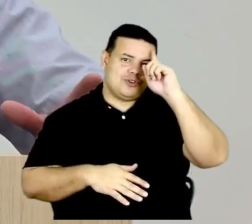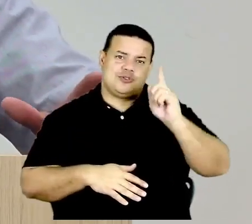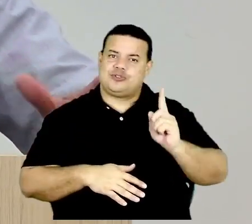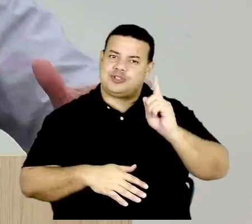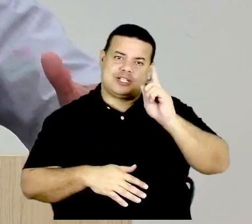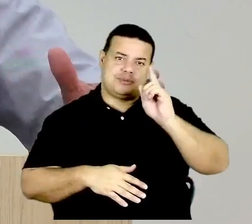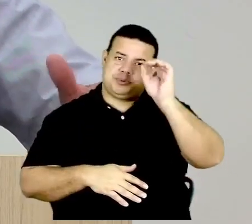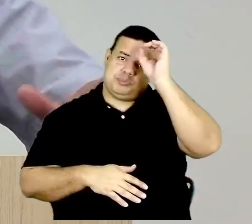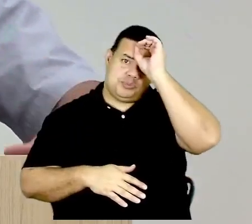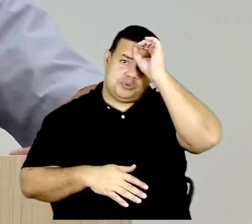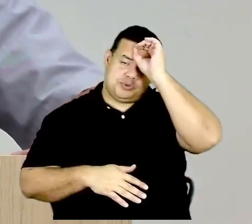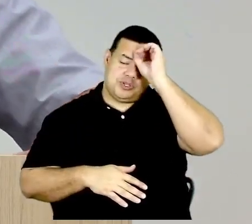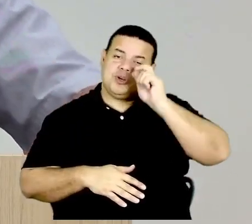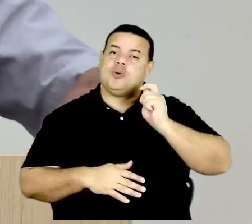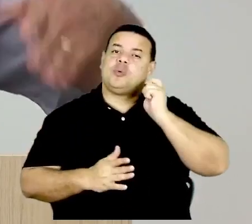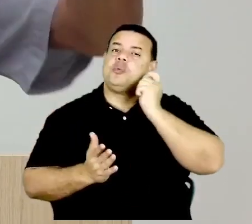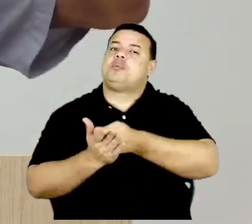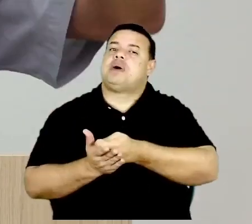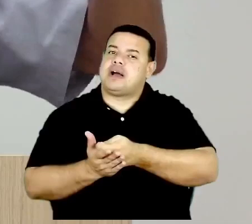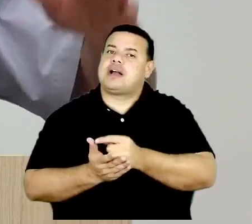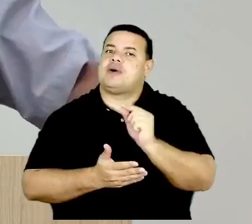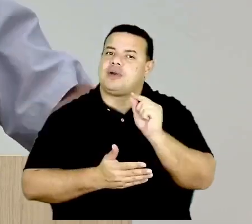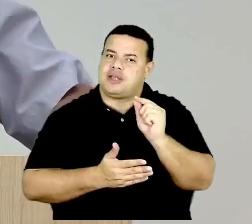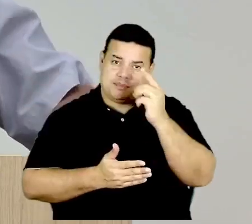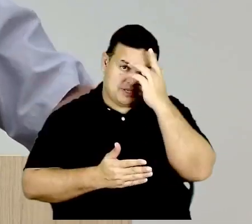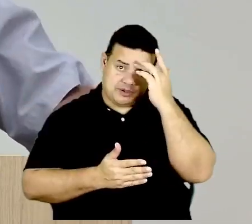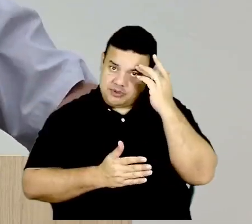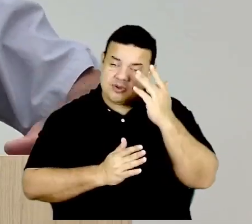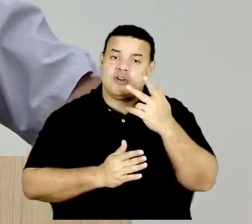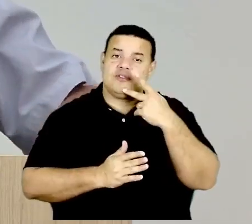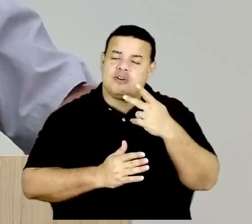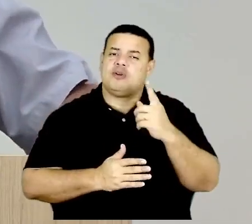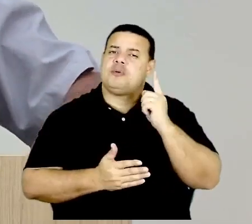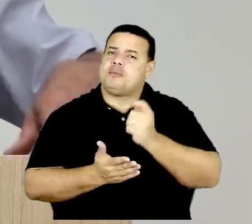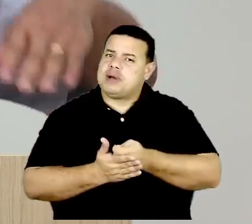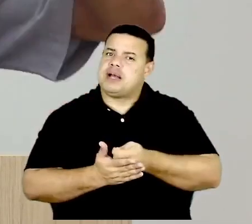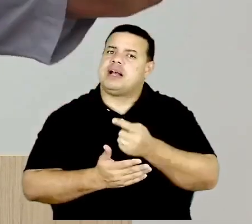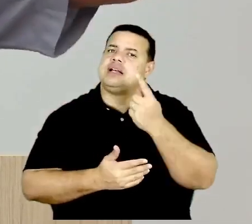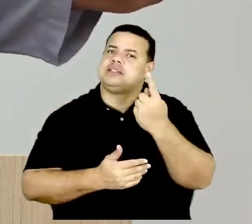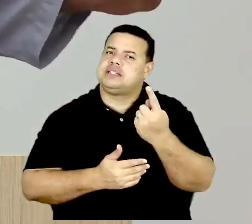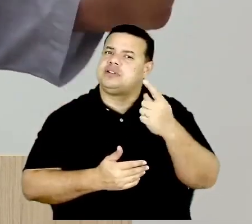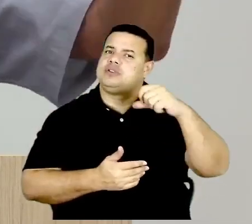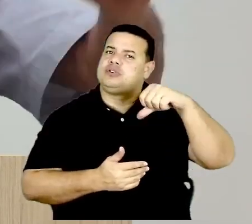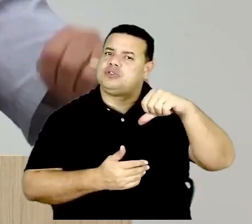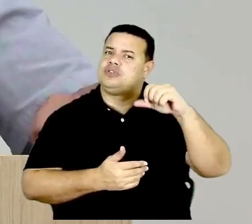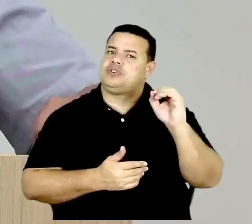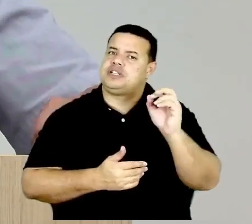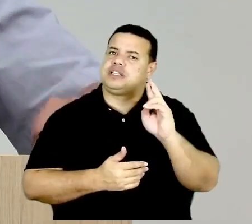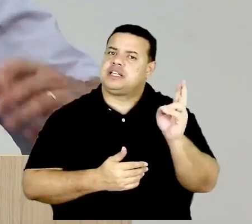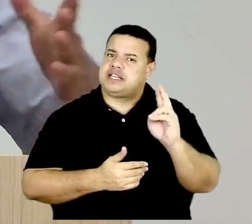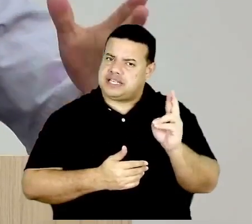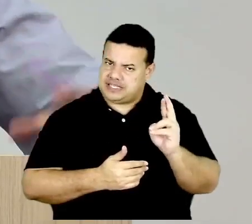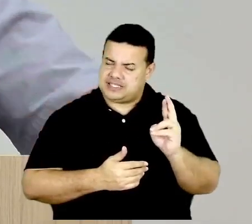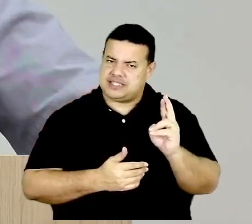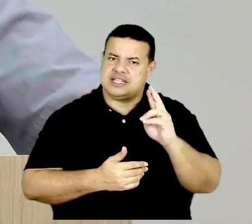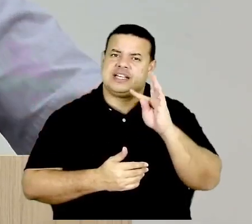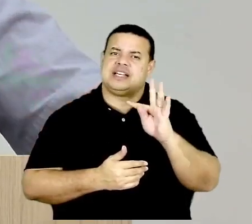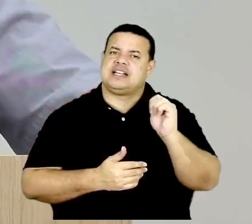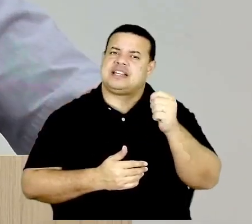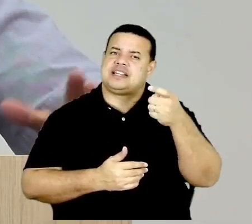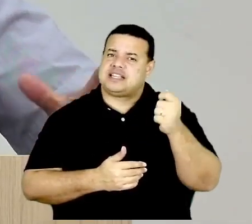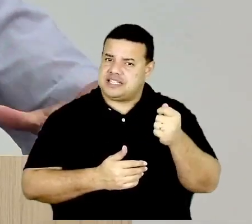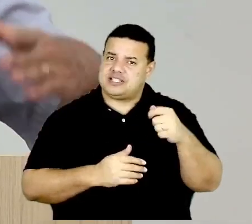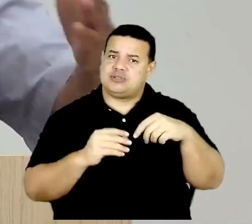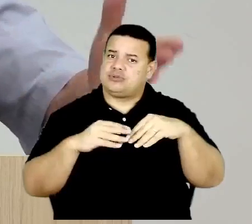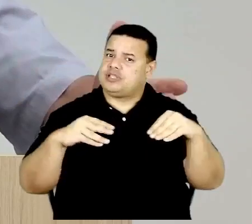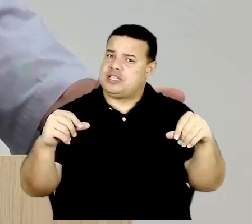paga. Porque um cidadão chegou em mim e falou, nós estamos pagando R$190 de taxa de coleta de lixo de um terreno que está vazio.